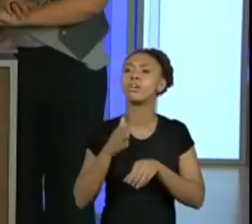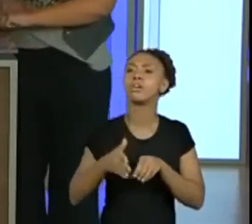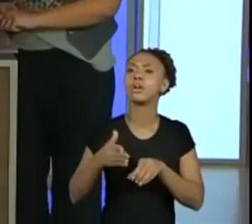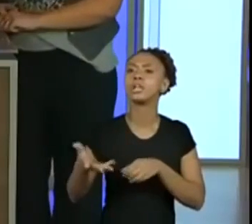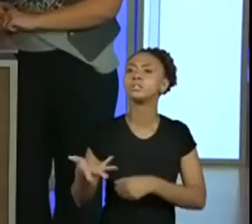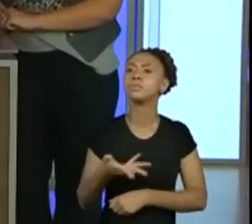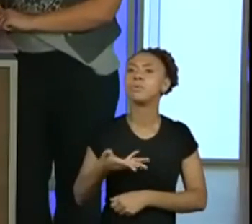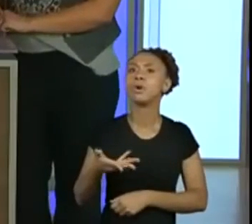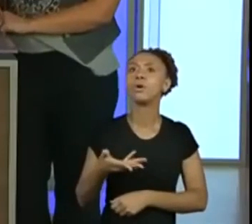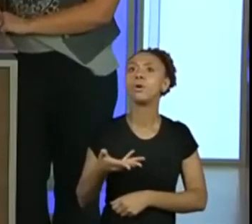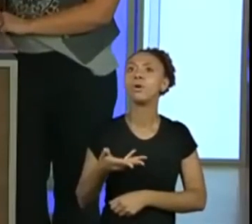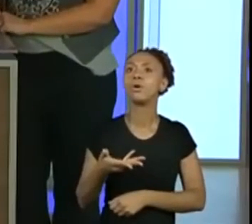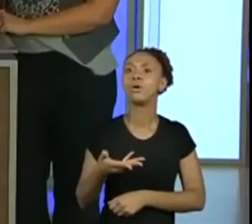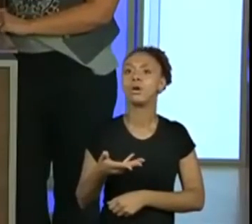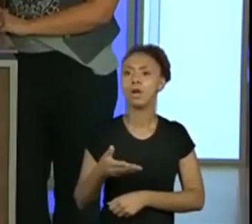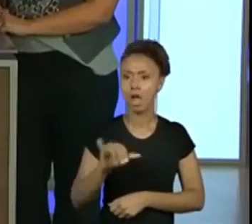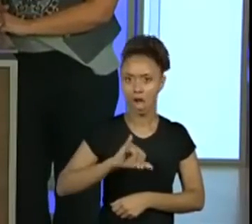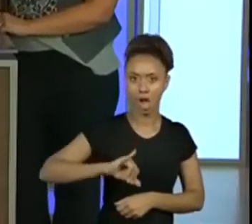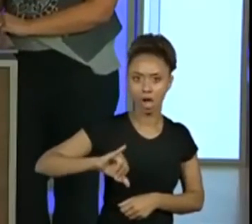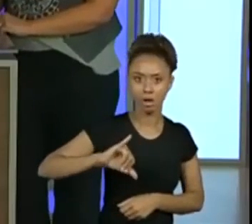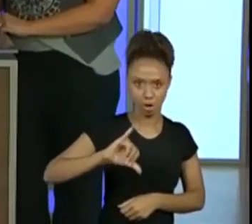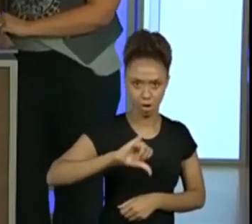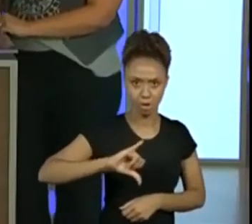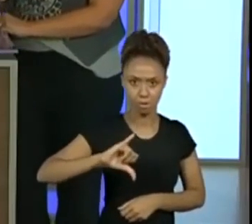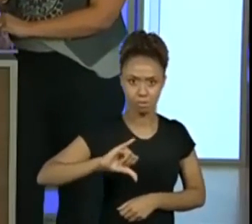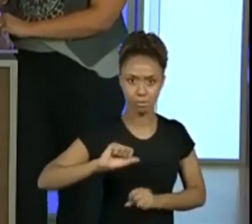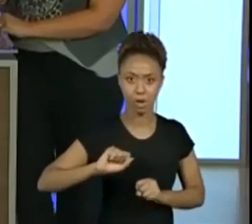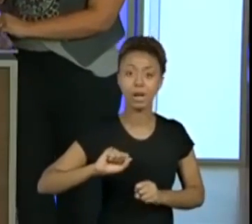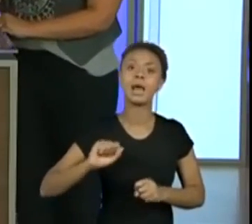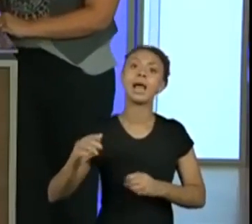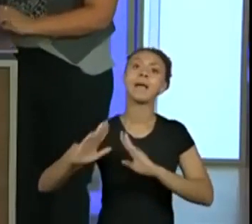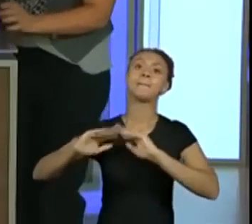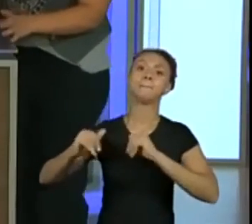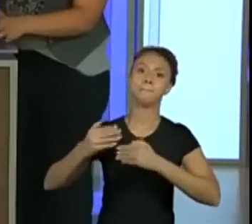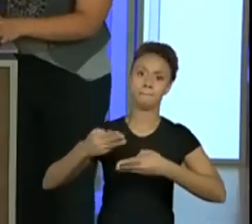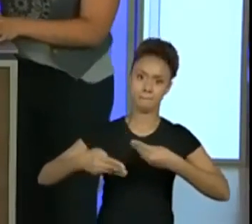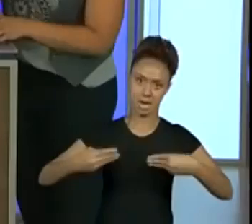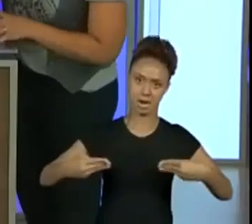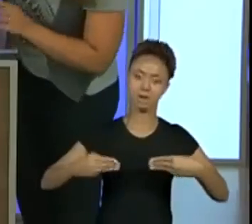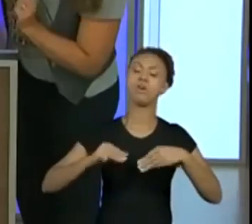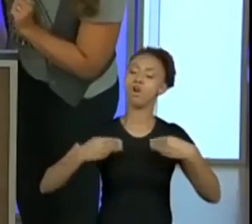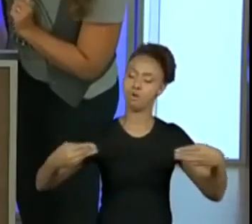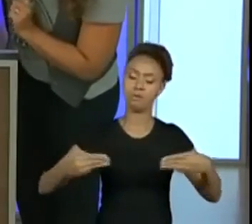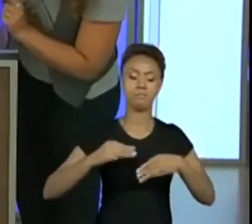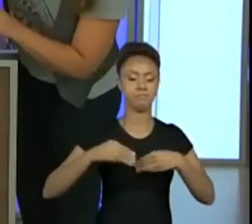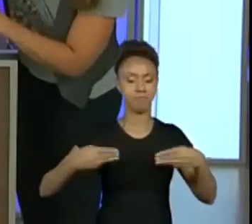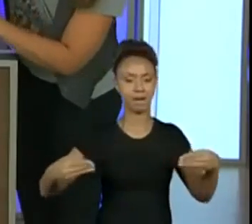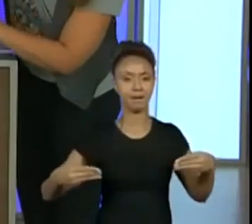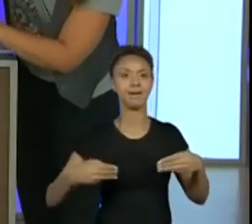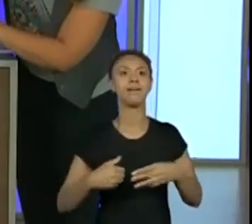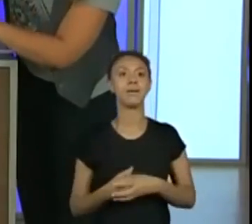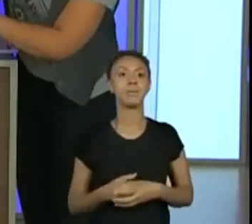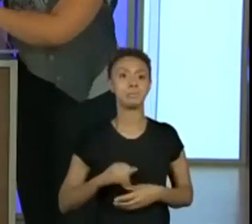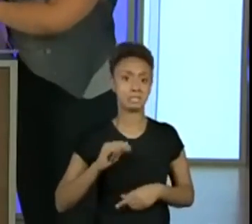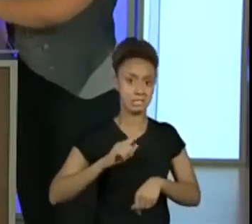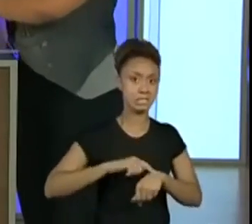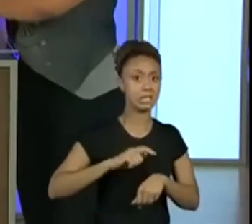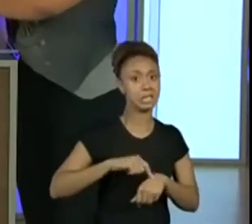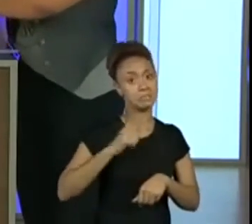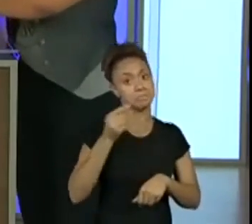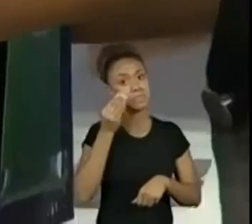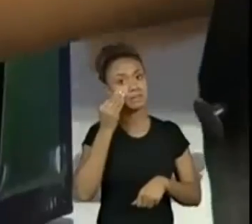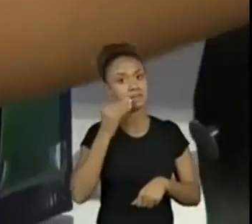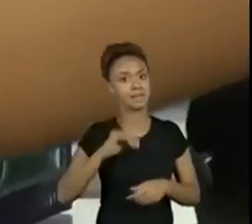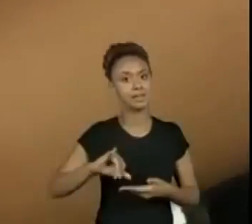Vamos pegar óleo? Pode o macarrão, ser. Ó, eles estão pedindo macarrão. Então vamos pegar o macarrão aí, primeiro. Se der tempo, a gente pega o óleo, afinal